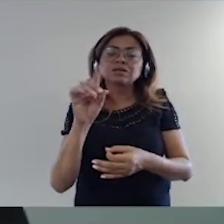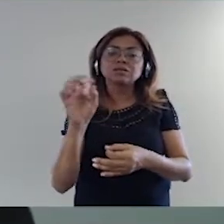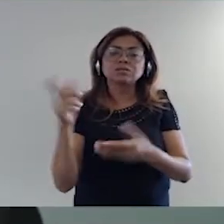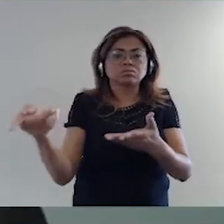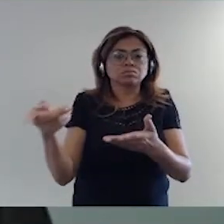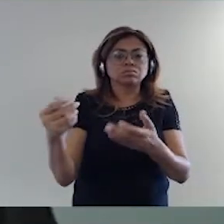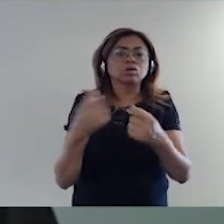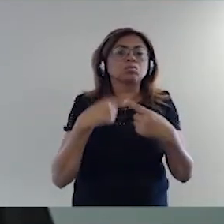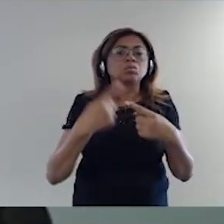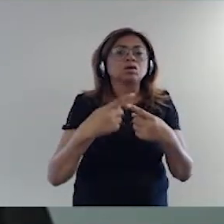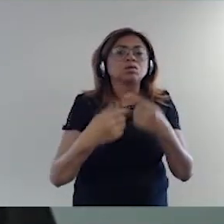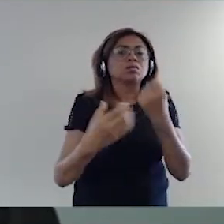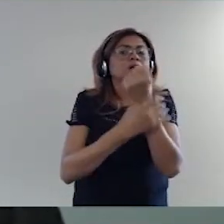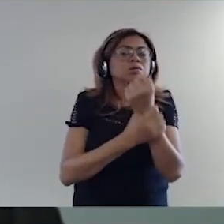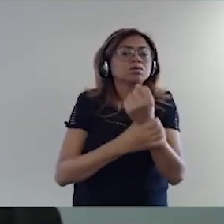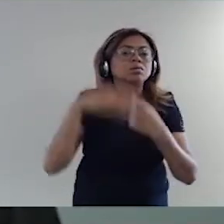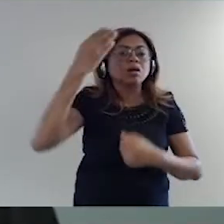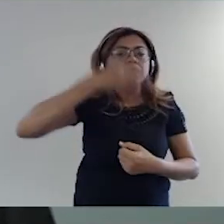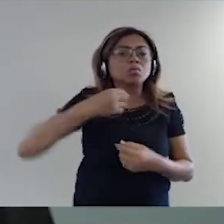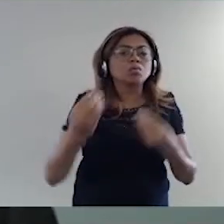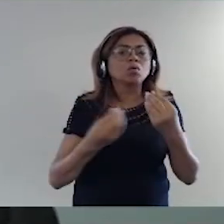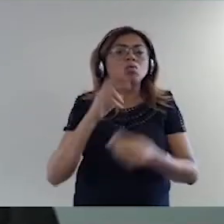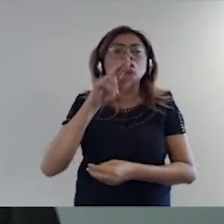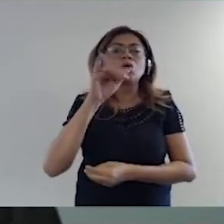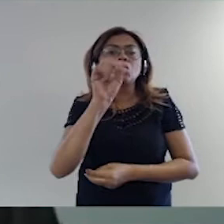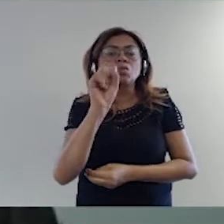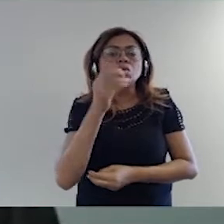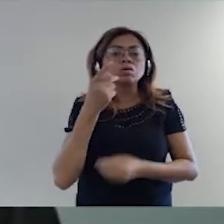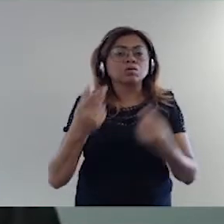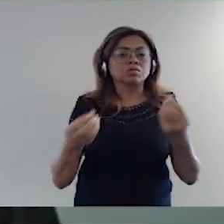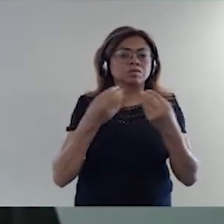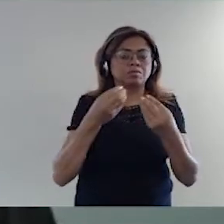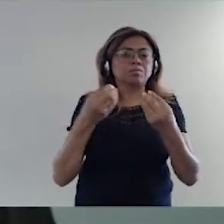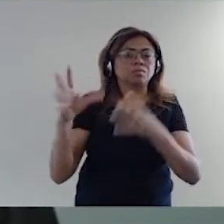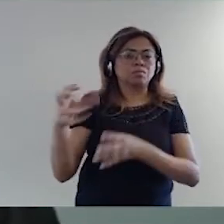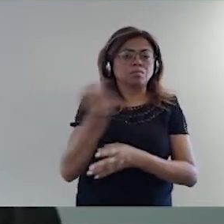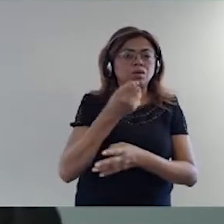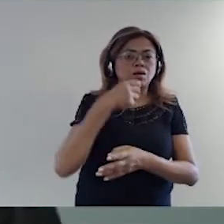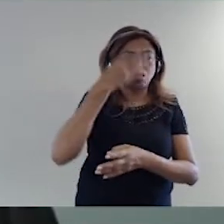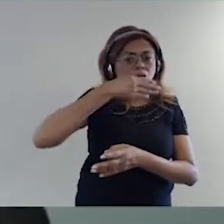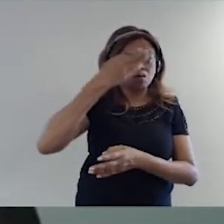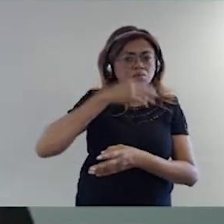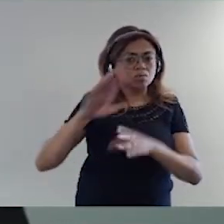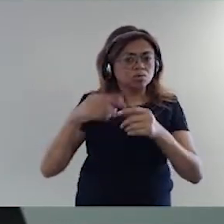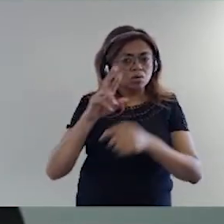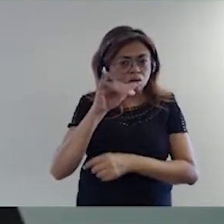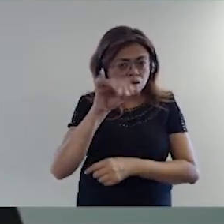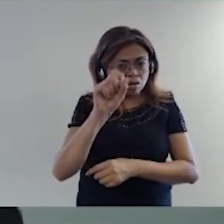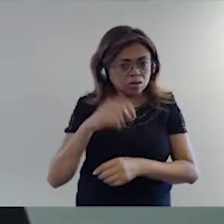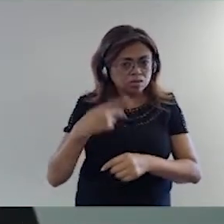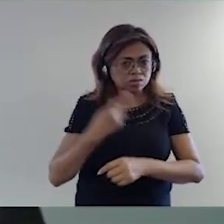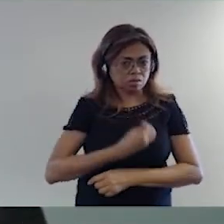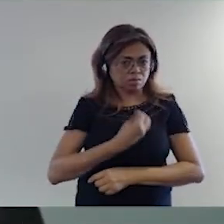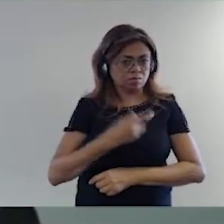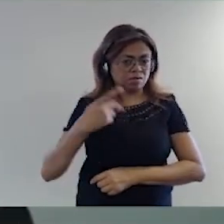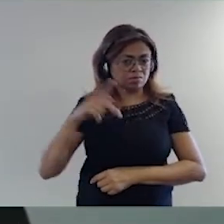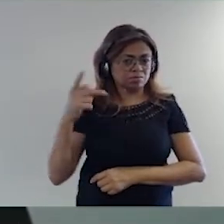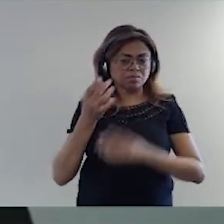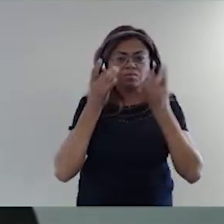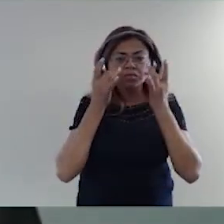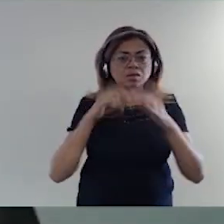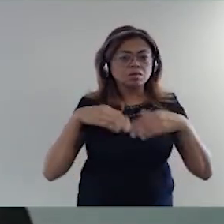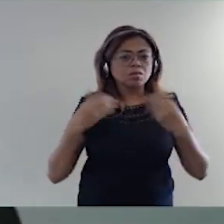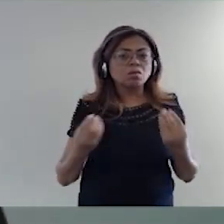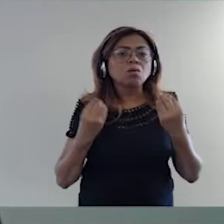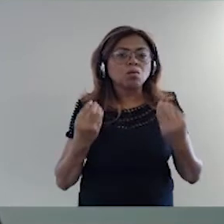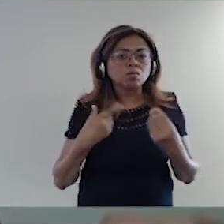Nós não podemos ter, colocar em risco a produção da prova num processo judicial. Ainda mais que,